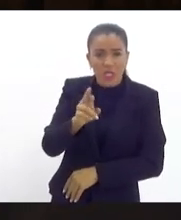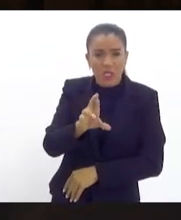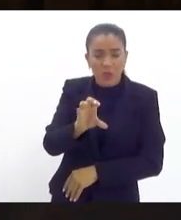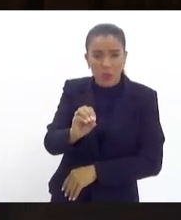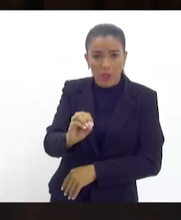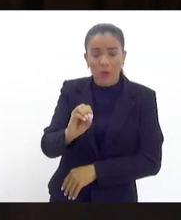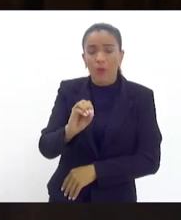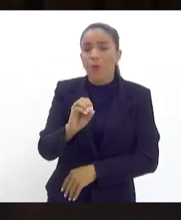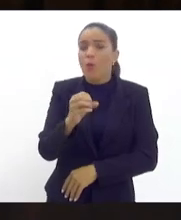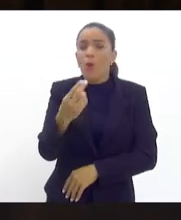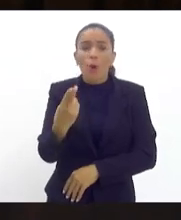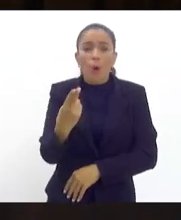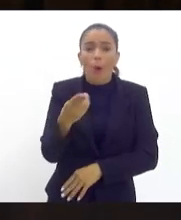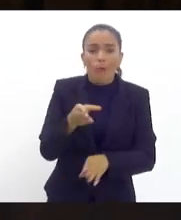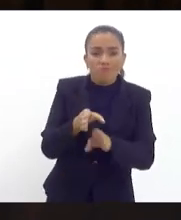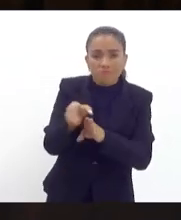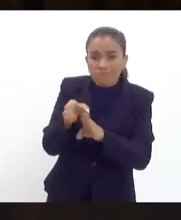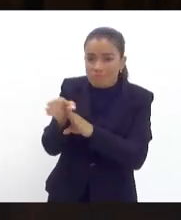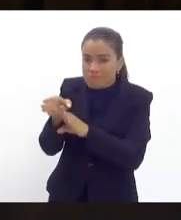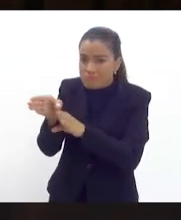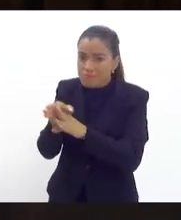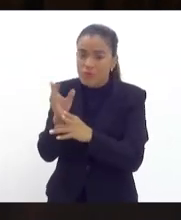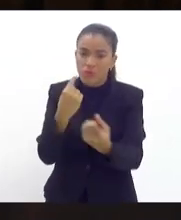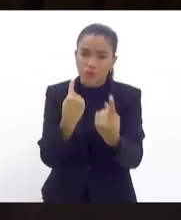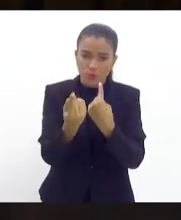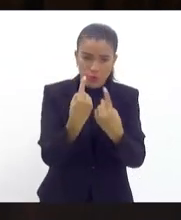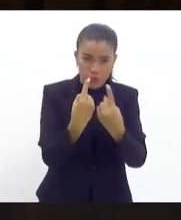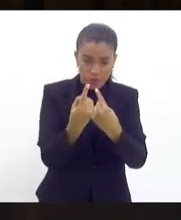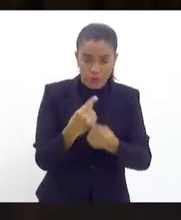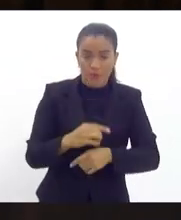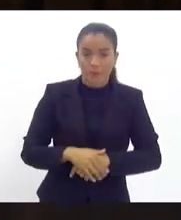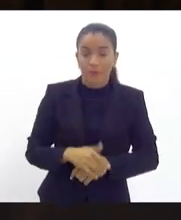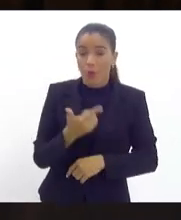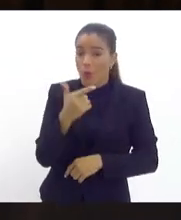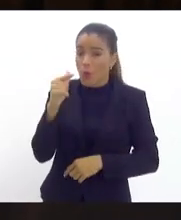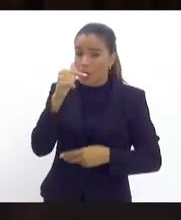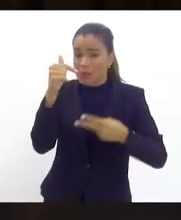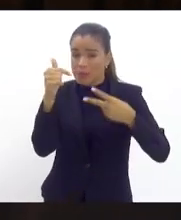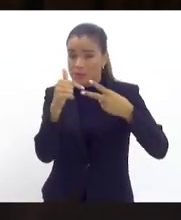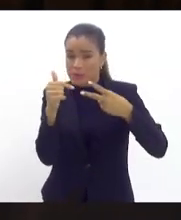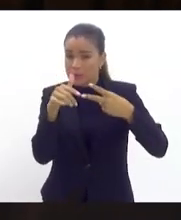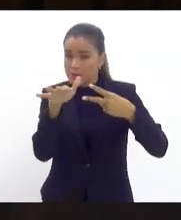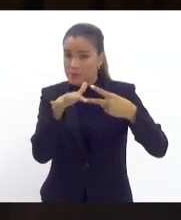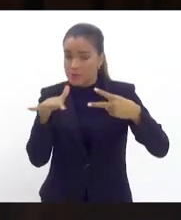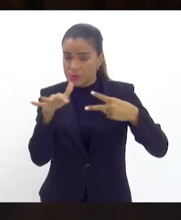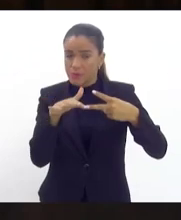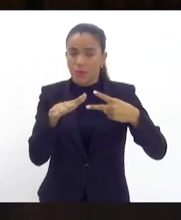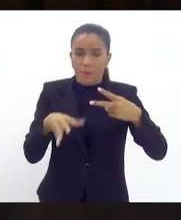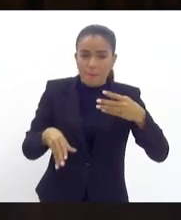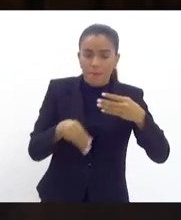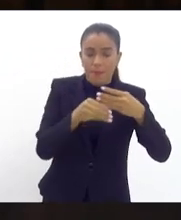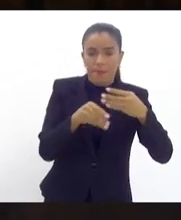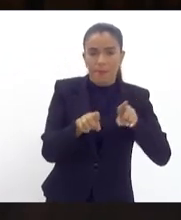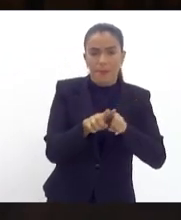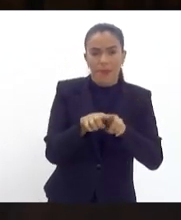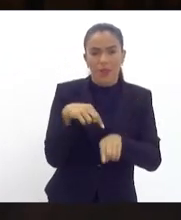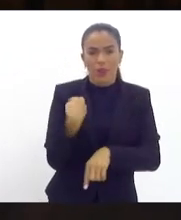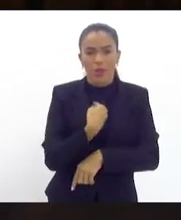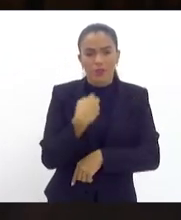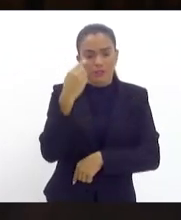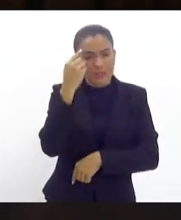qualquer direcionamento no controle do tráfico ali A outra questão que eu queria colocar é o seguinte só para a gente ter uma